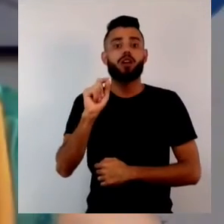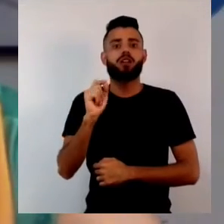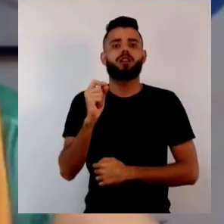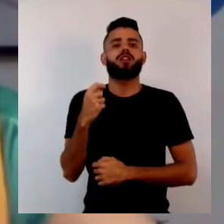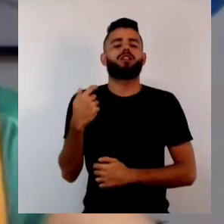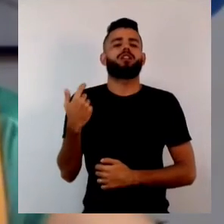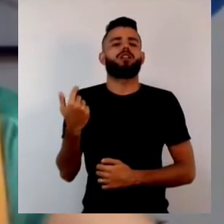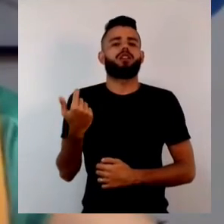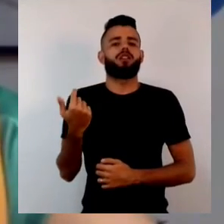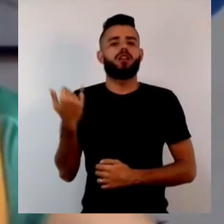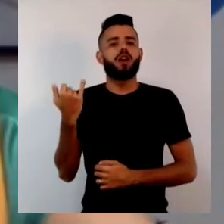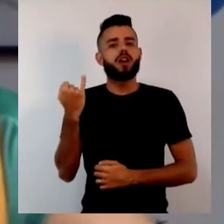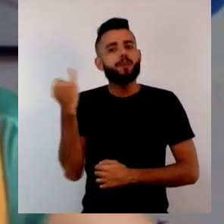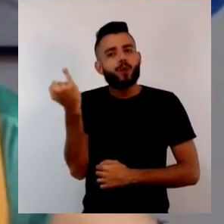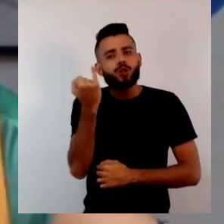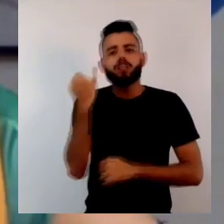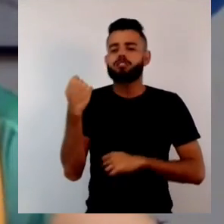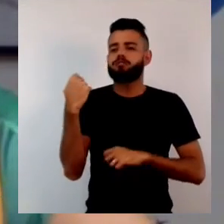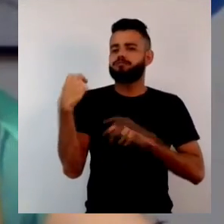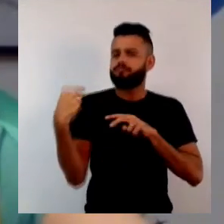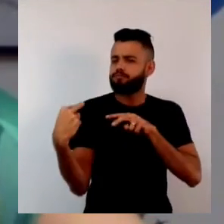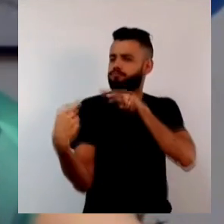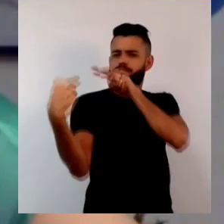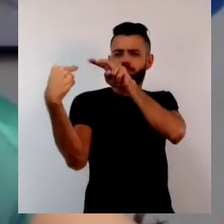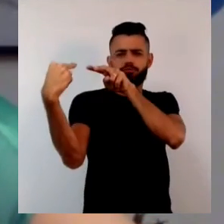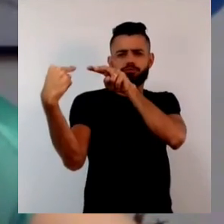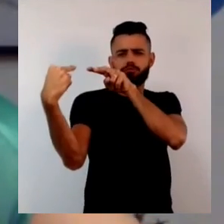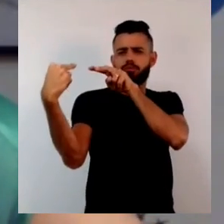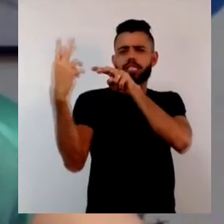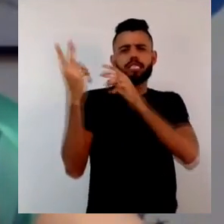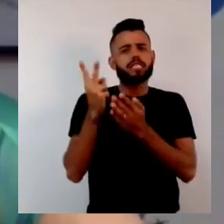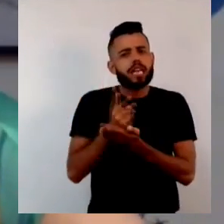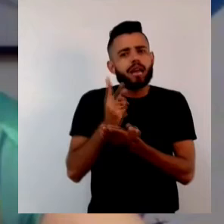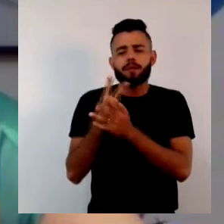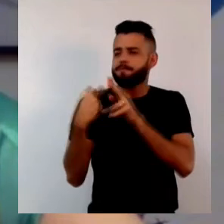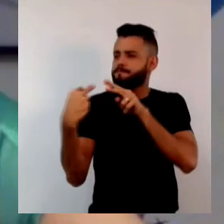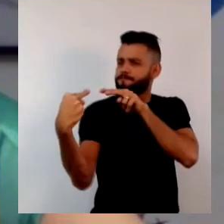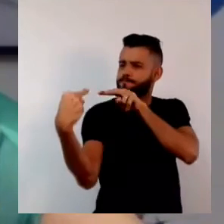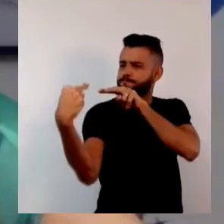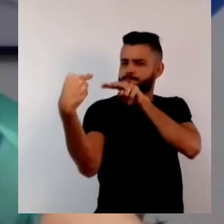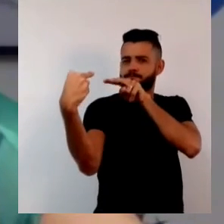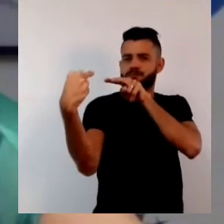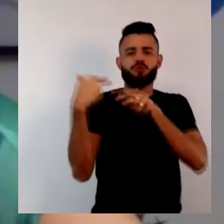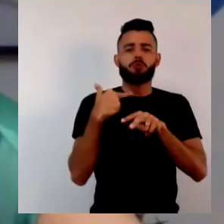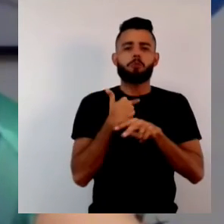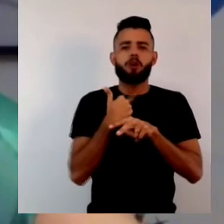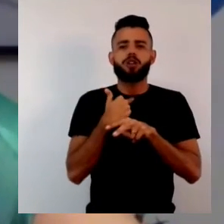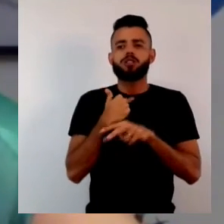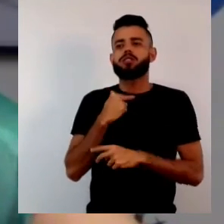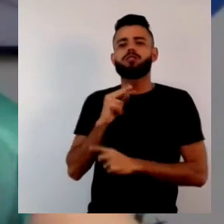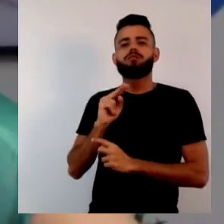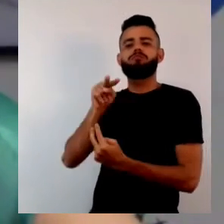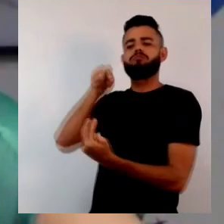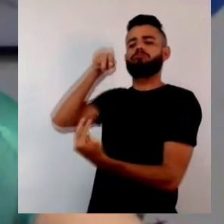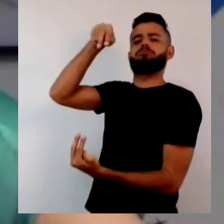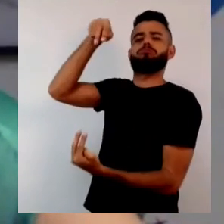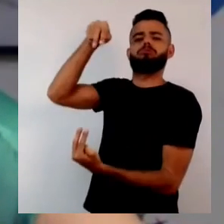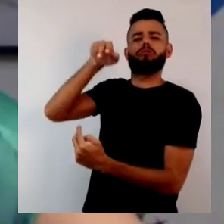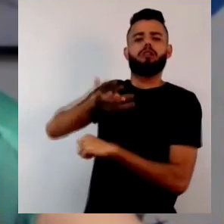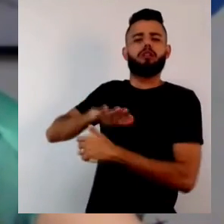olhar ser um olhar horizontal, né, não ser o olhar do outro sobre aquele grupo, isso muda muito a